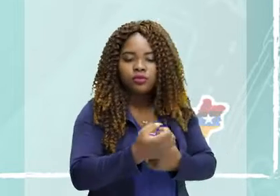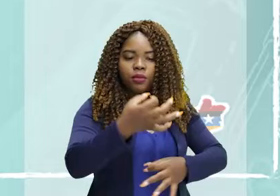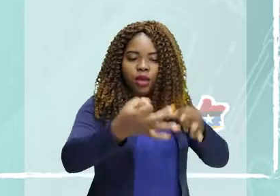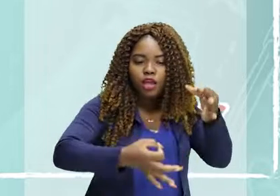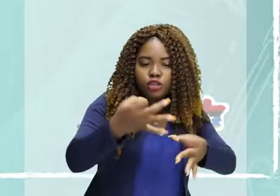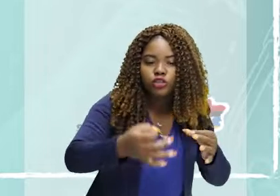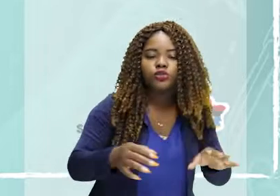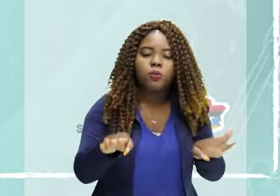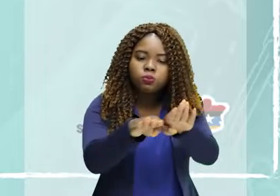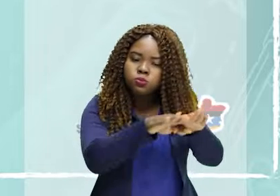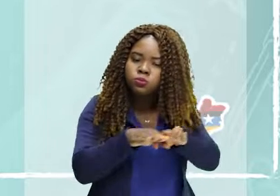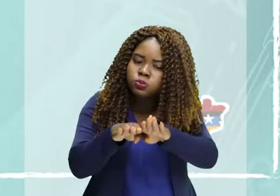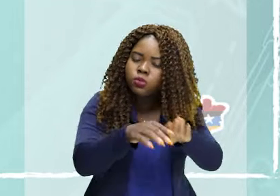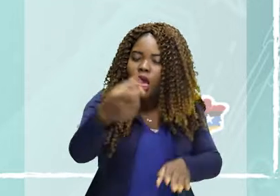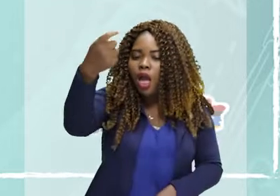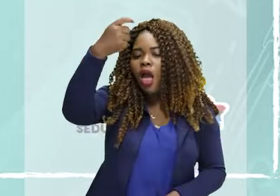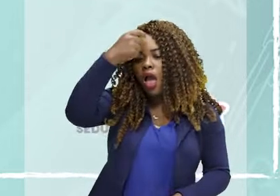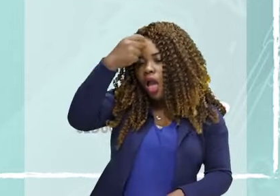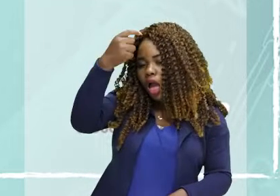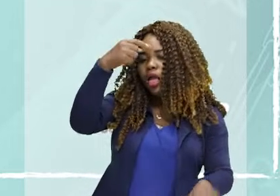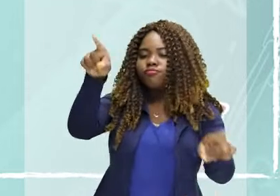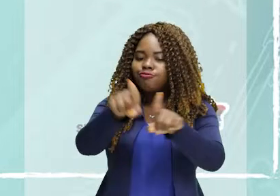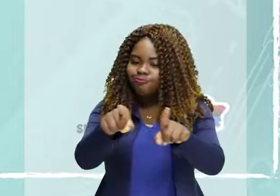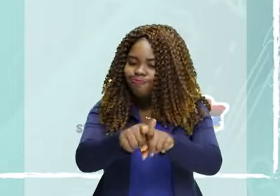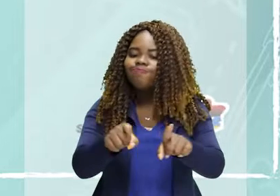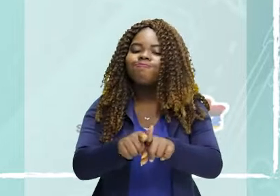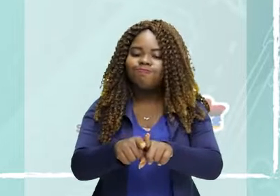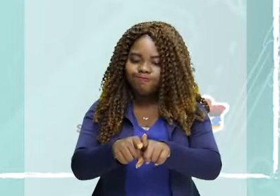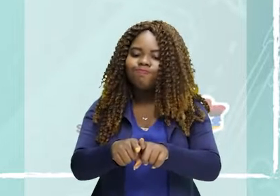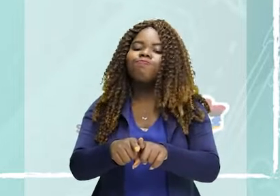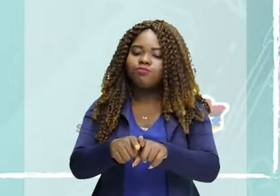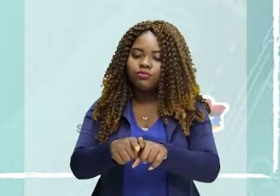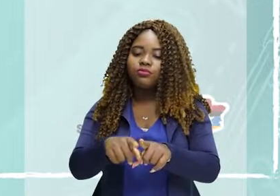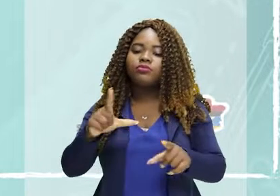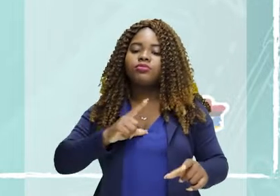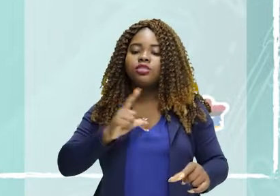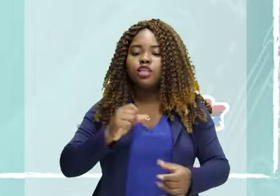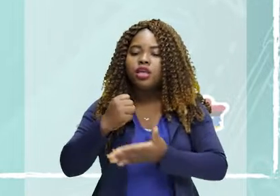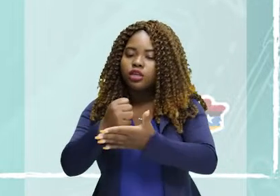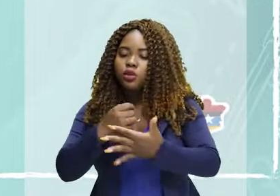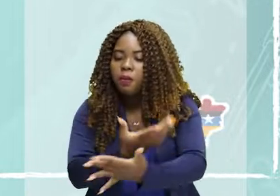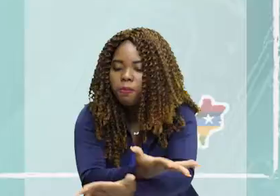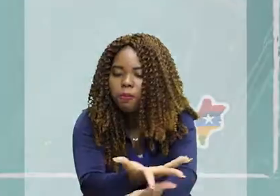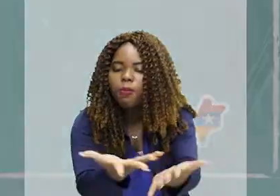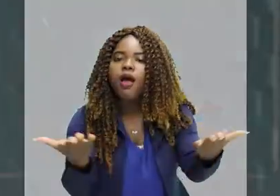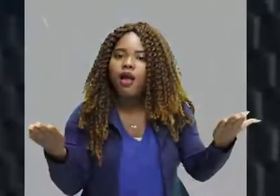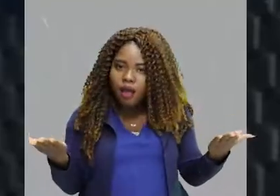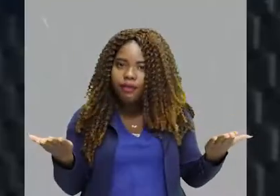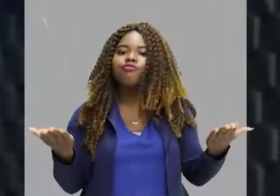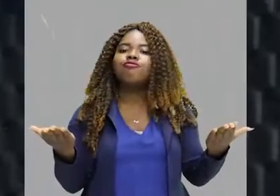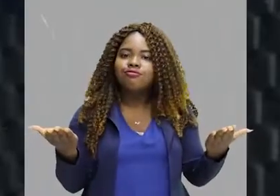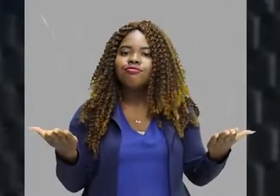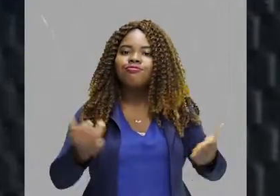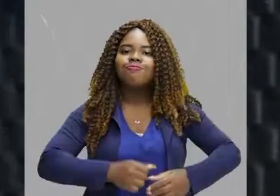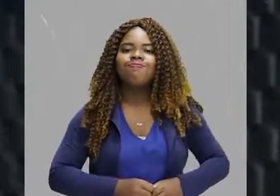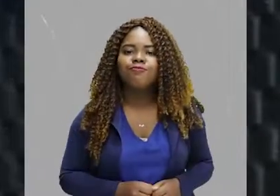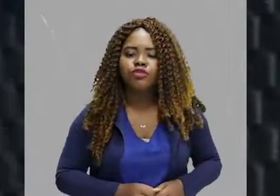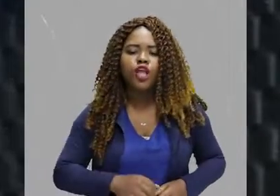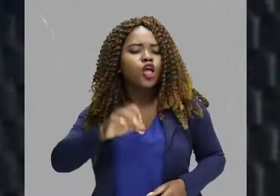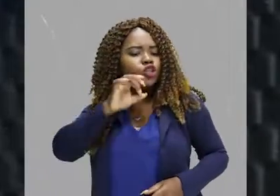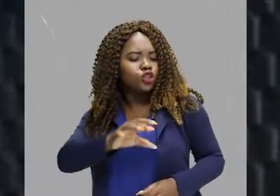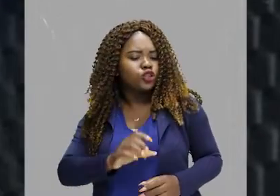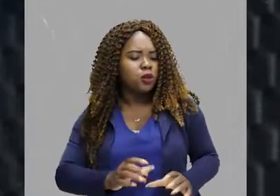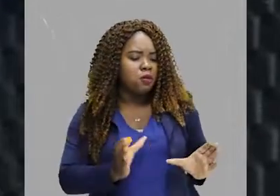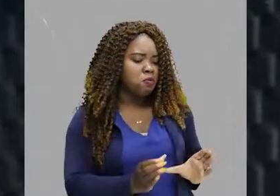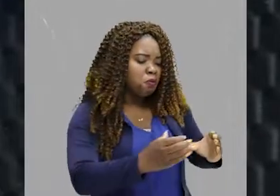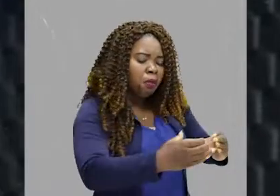justa, igualitária, consciente, de modo a trazer benefício para todos, ou seja, não apenas para um